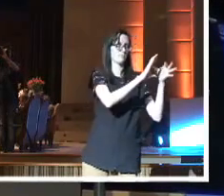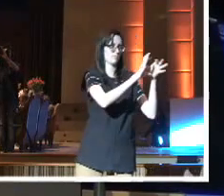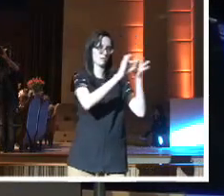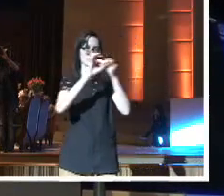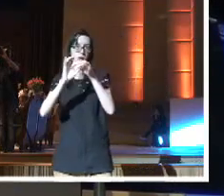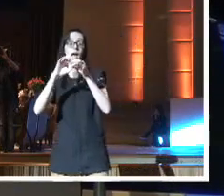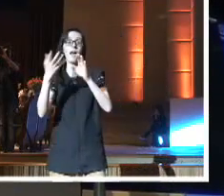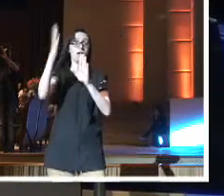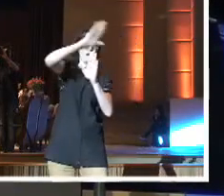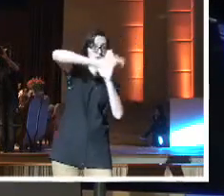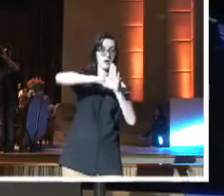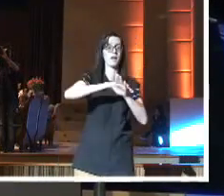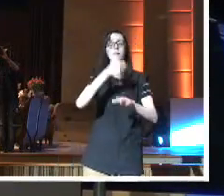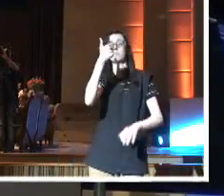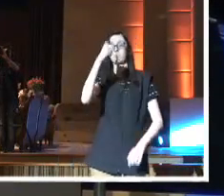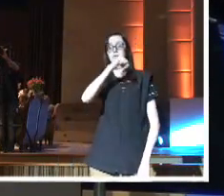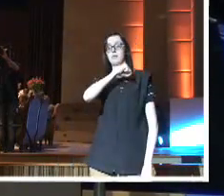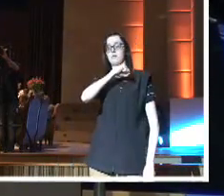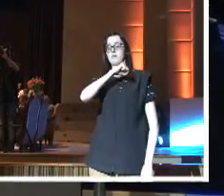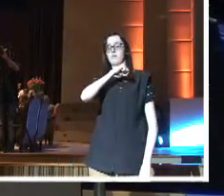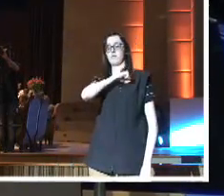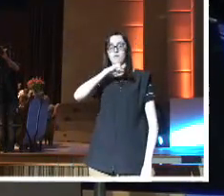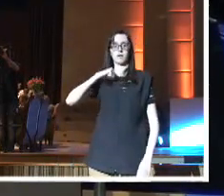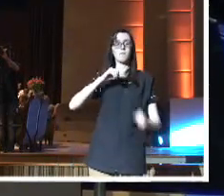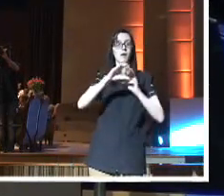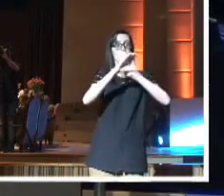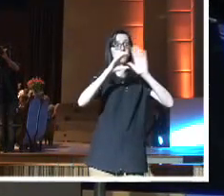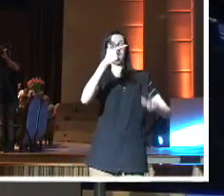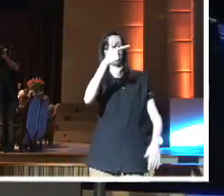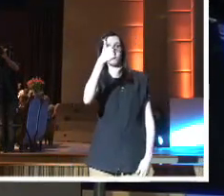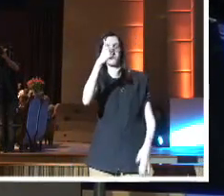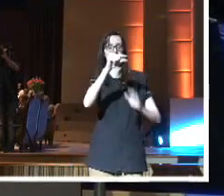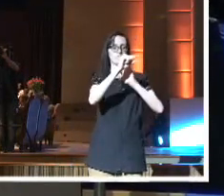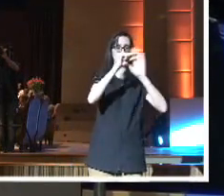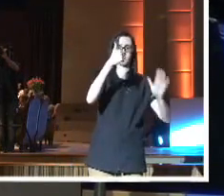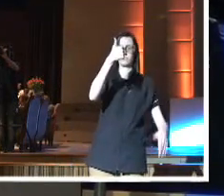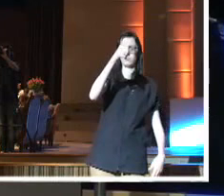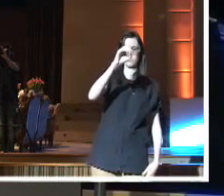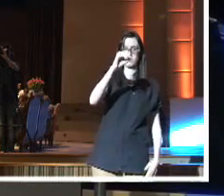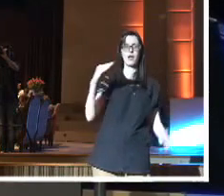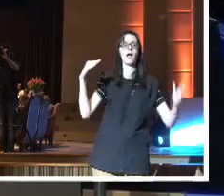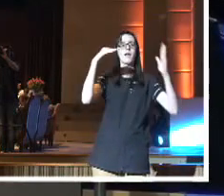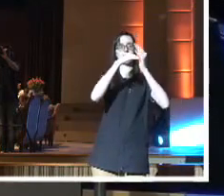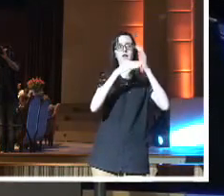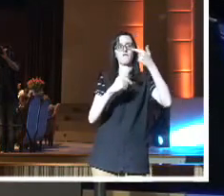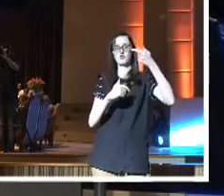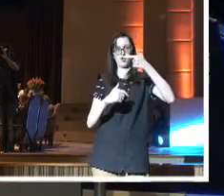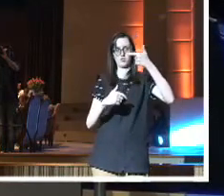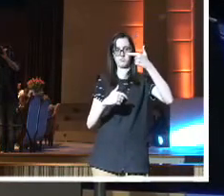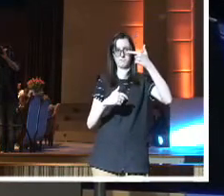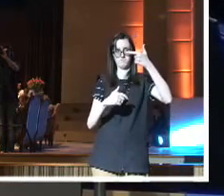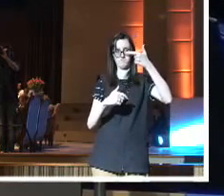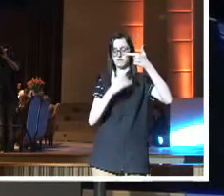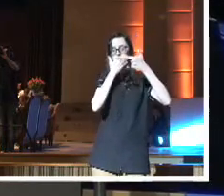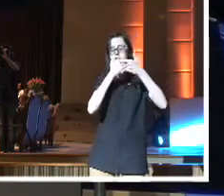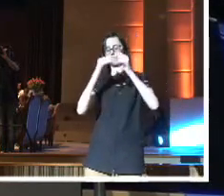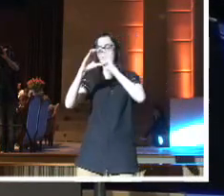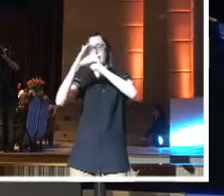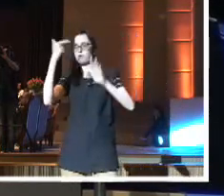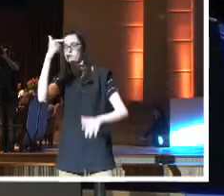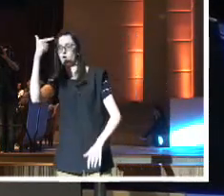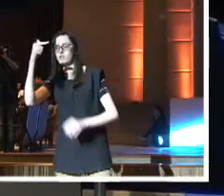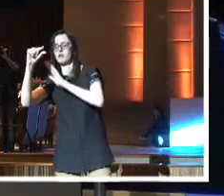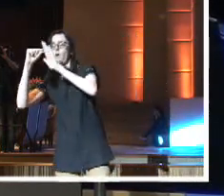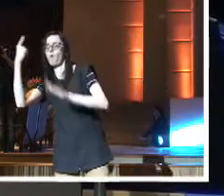1 Samuel 21, capítulo 21, versículos 10 até 22, 1. E